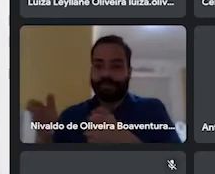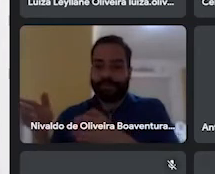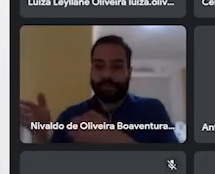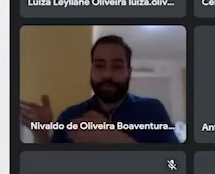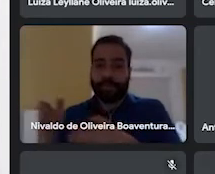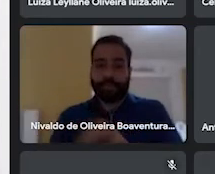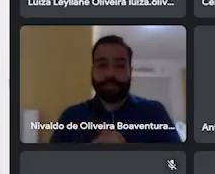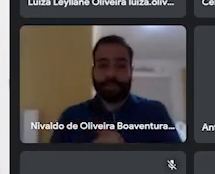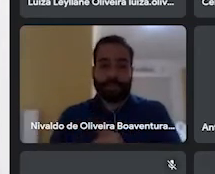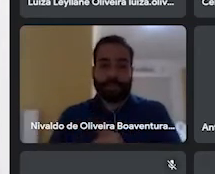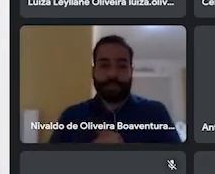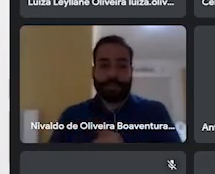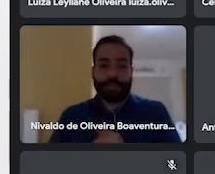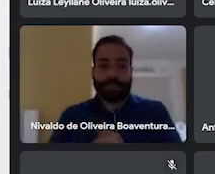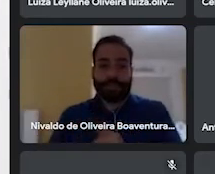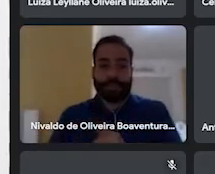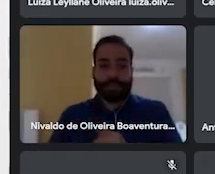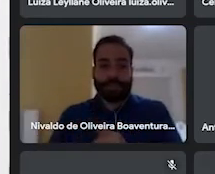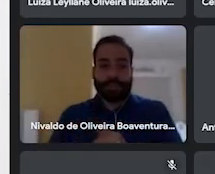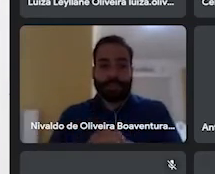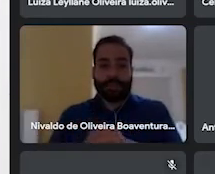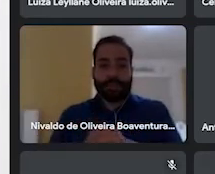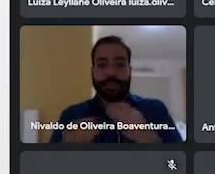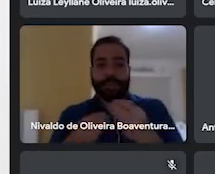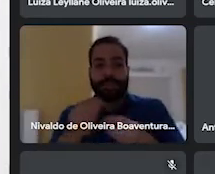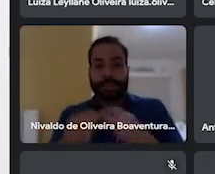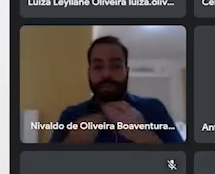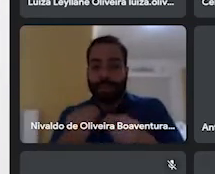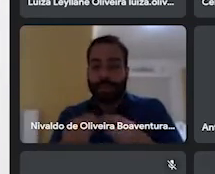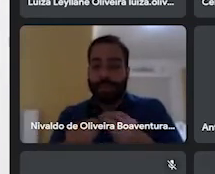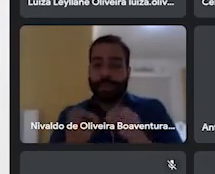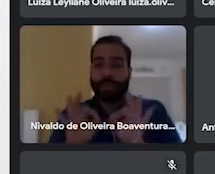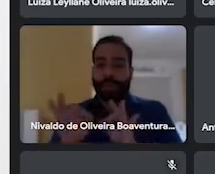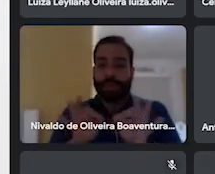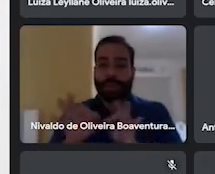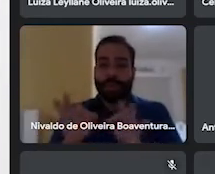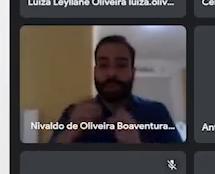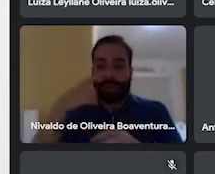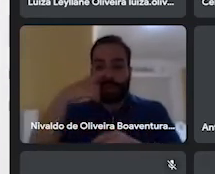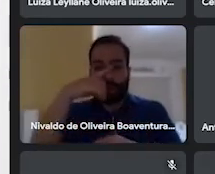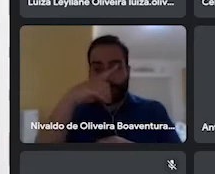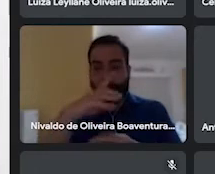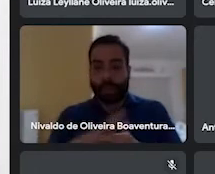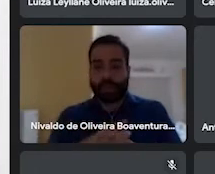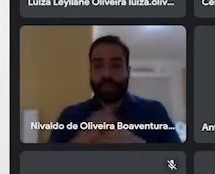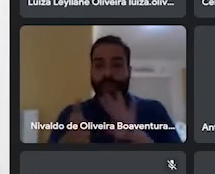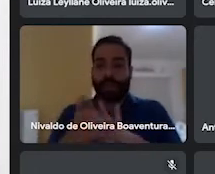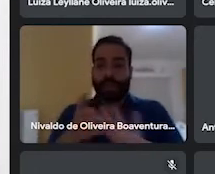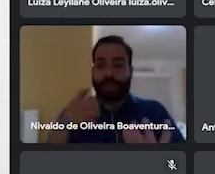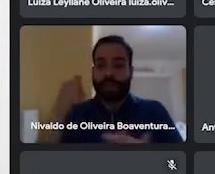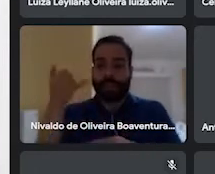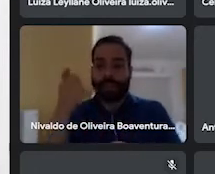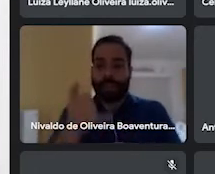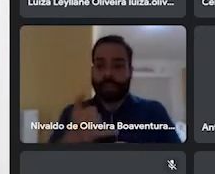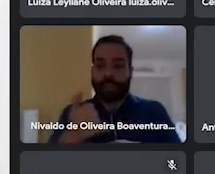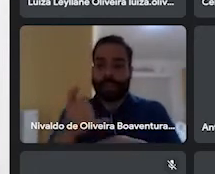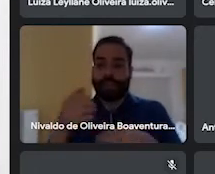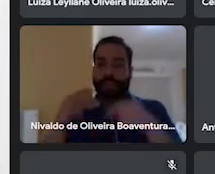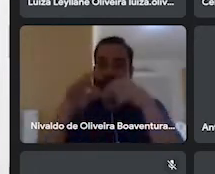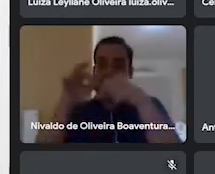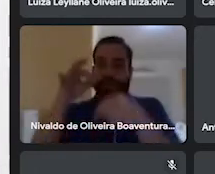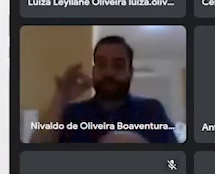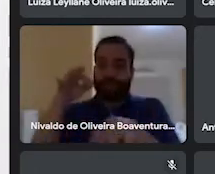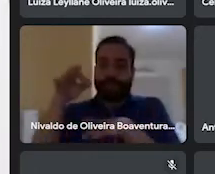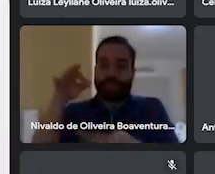trabalhar. Medidas de controle do risco, desenergização, o que é, aterramento funcional. Então,